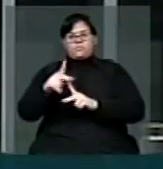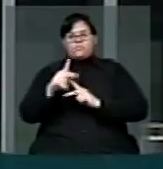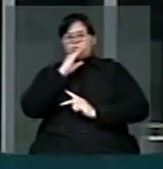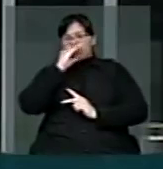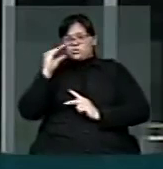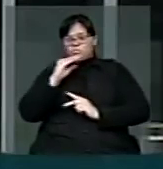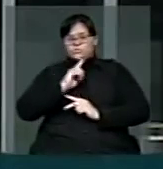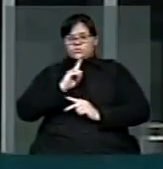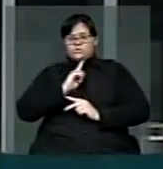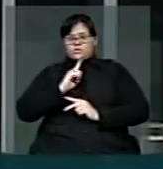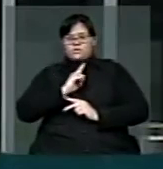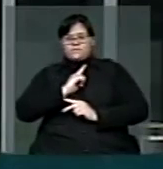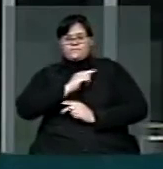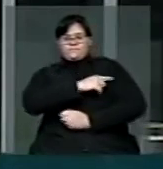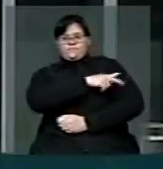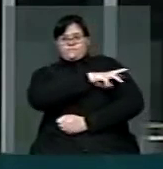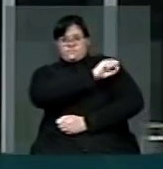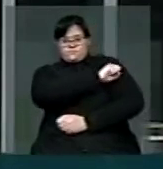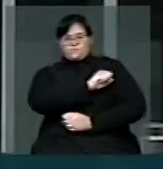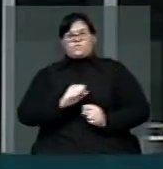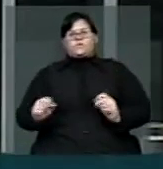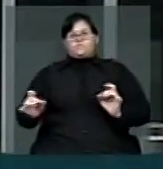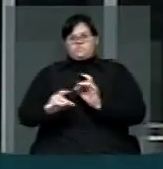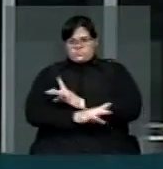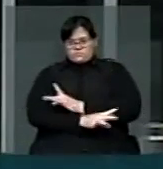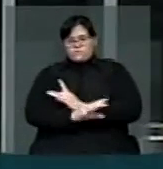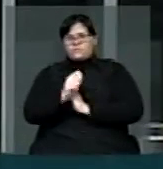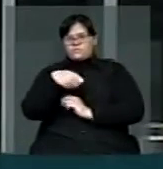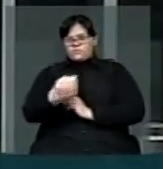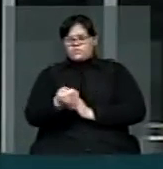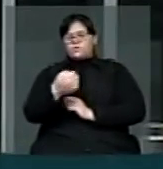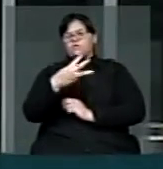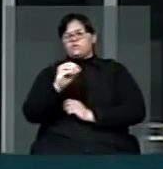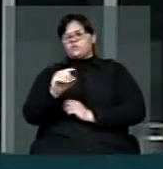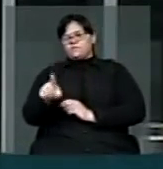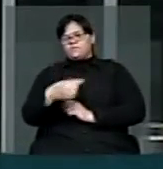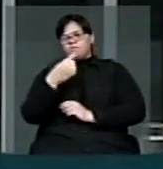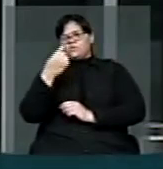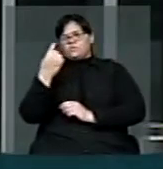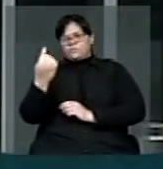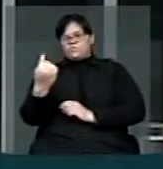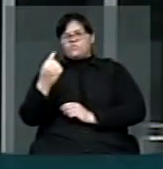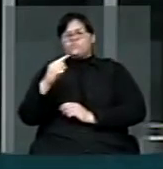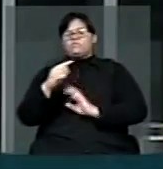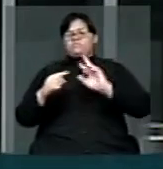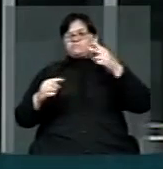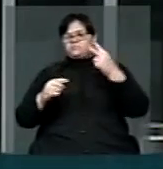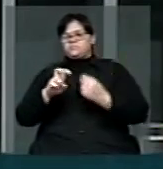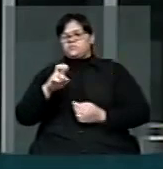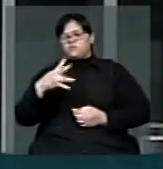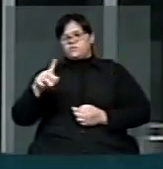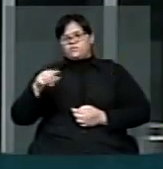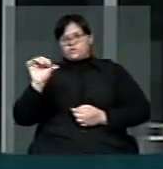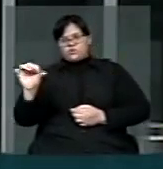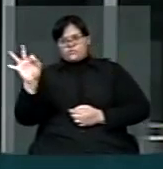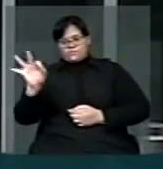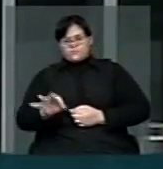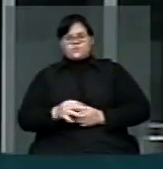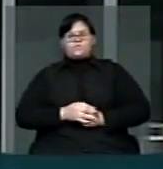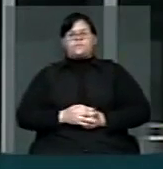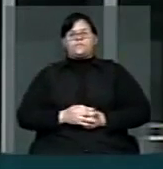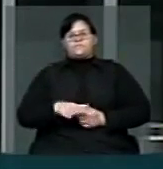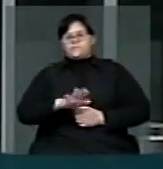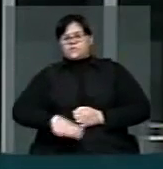ensino fundamental concluído passou de 30,1% para 54,9%. Crianças de 5 a 6